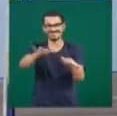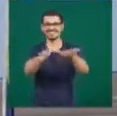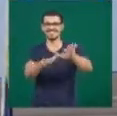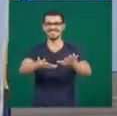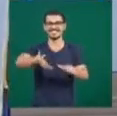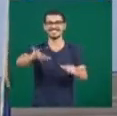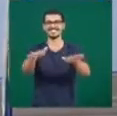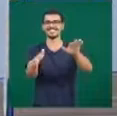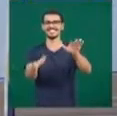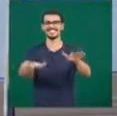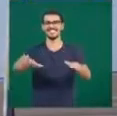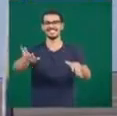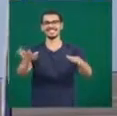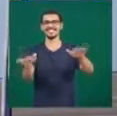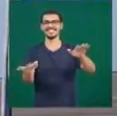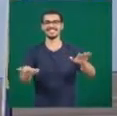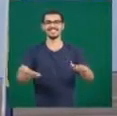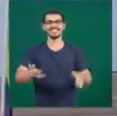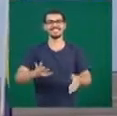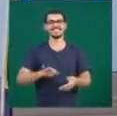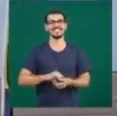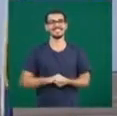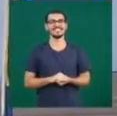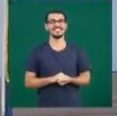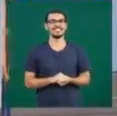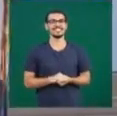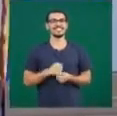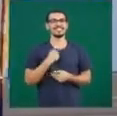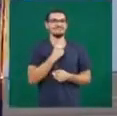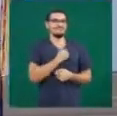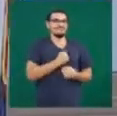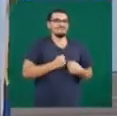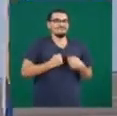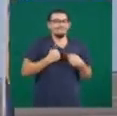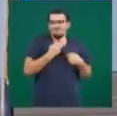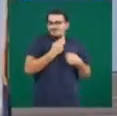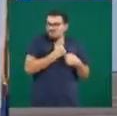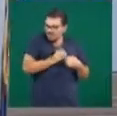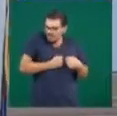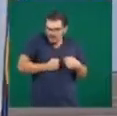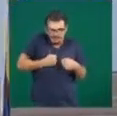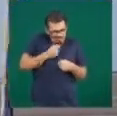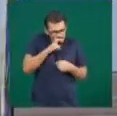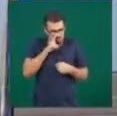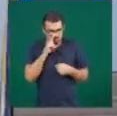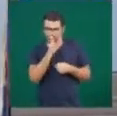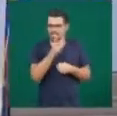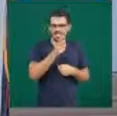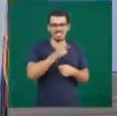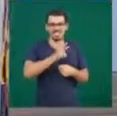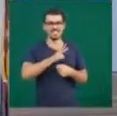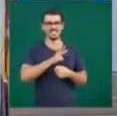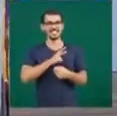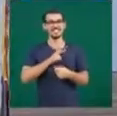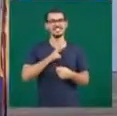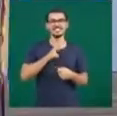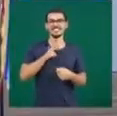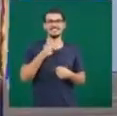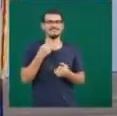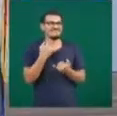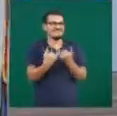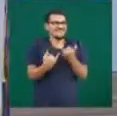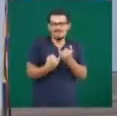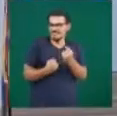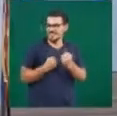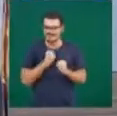na praia. A saudade é uma peleja, é briga que